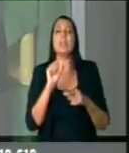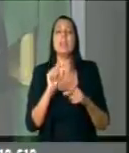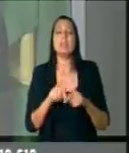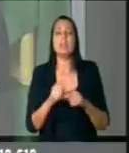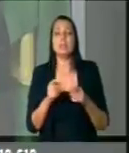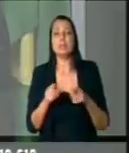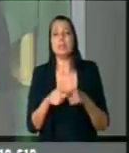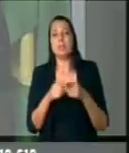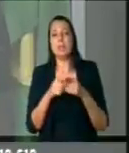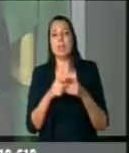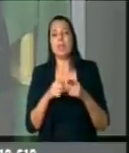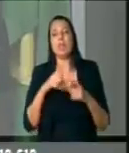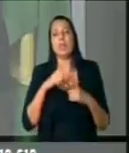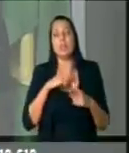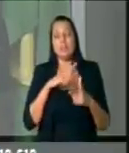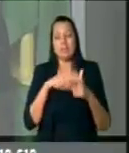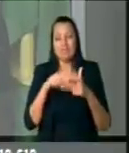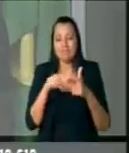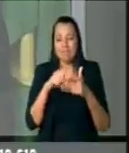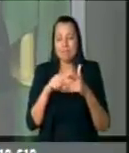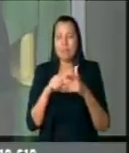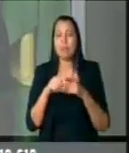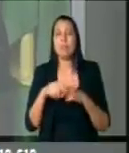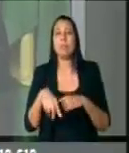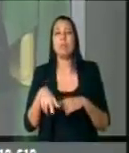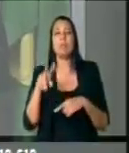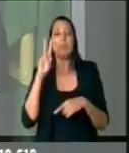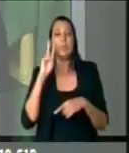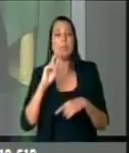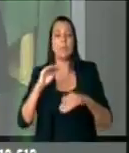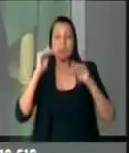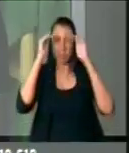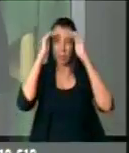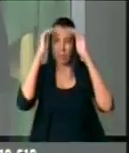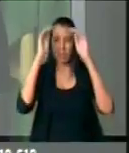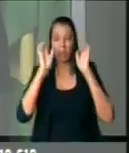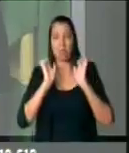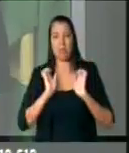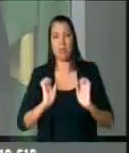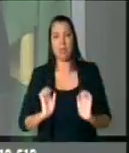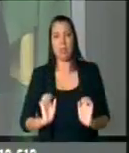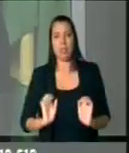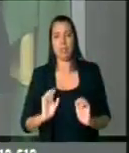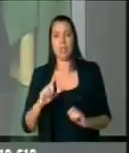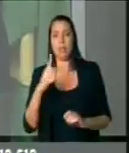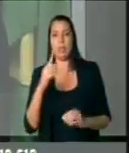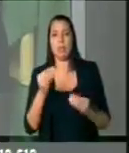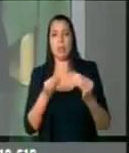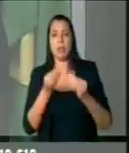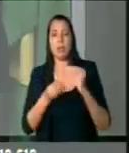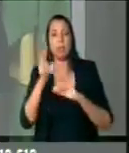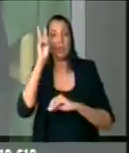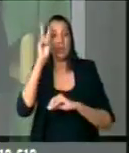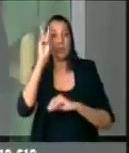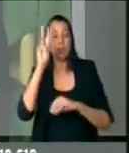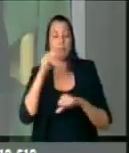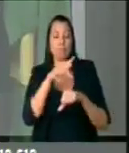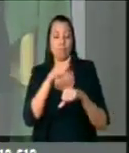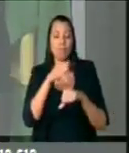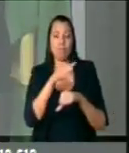econômica derivada de uma crise política, moral, ética, sem precedente na história desse país.